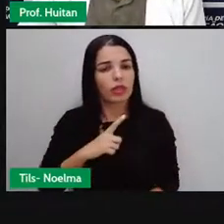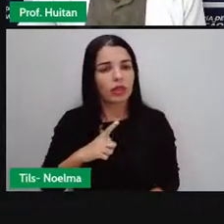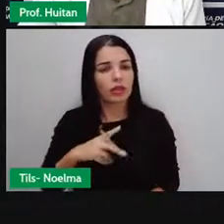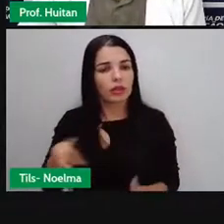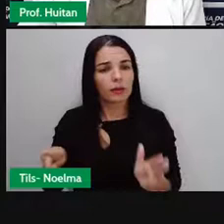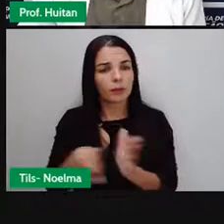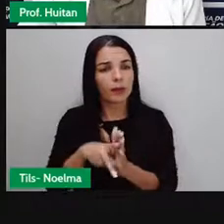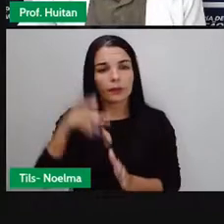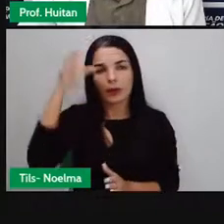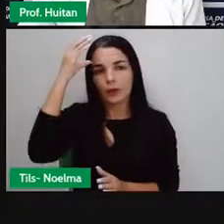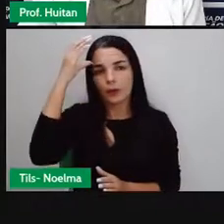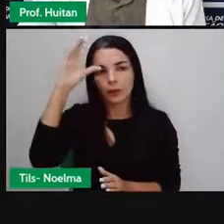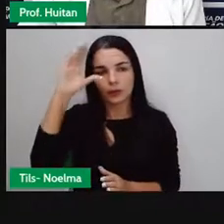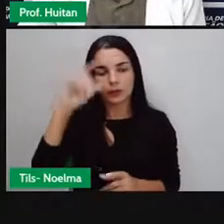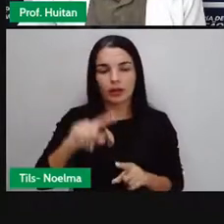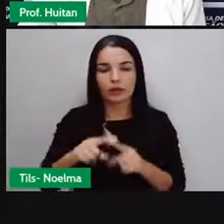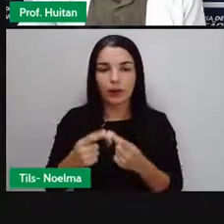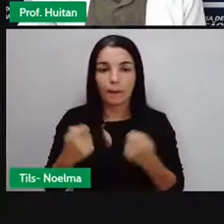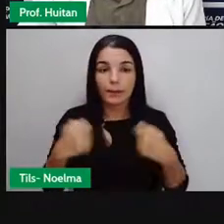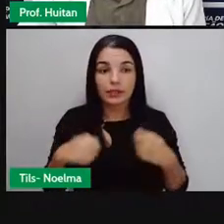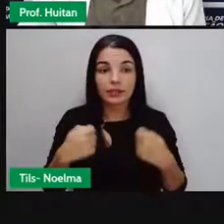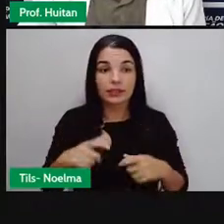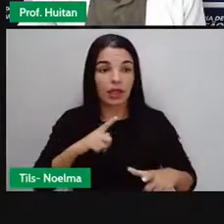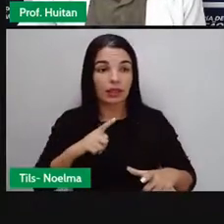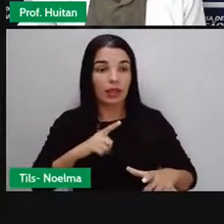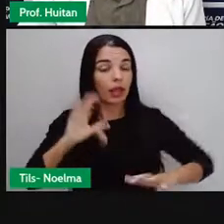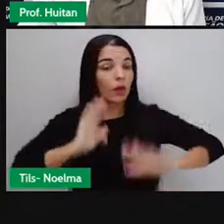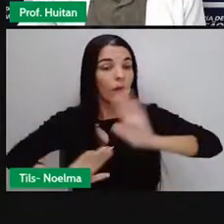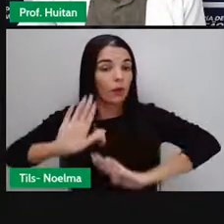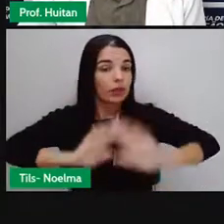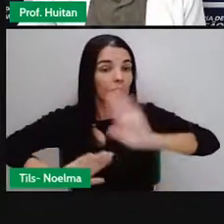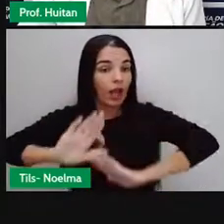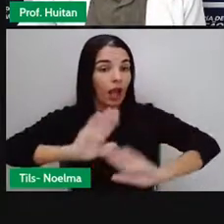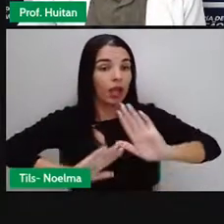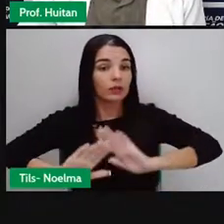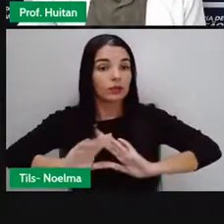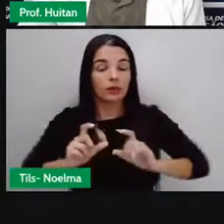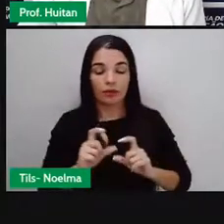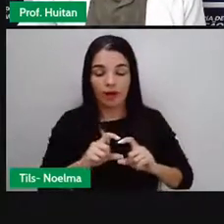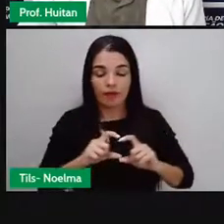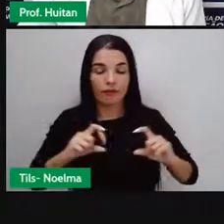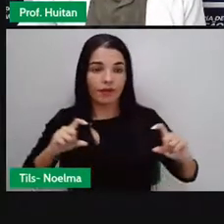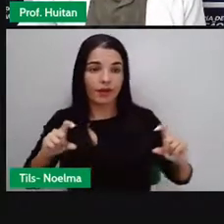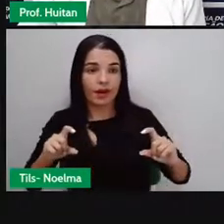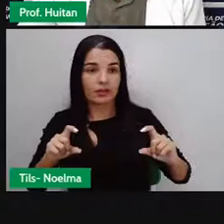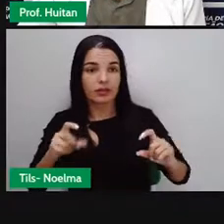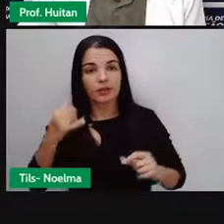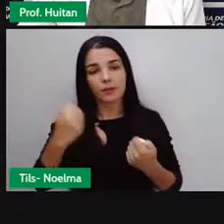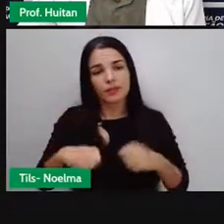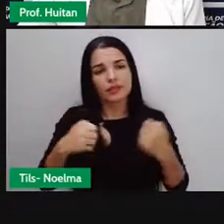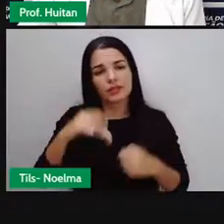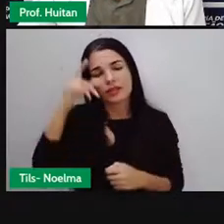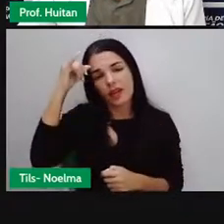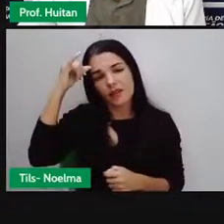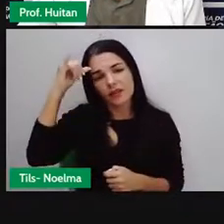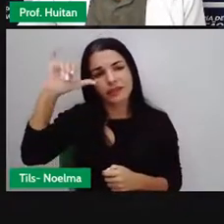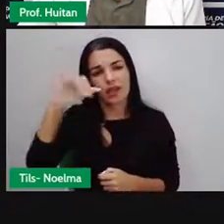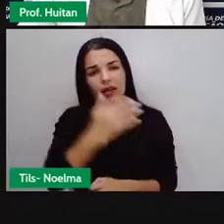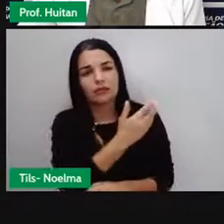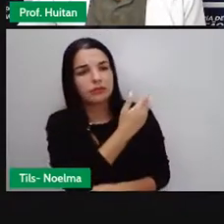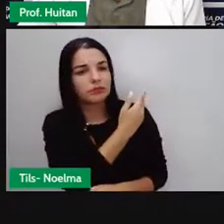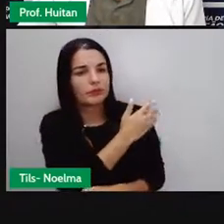fazem uma imagem negativa dos indígenas, devem ser evitadas, não é, gente?